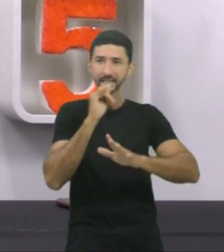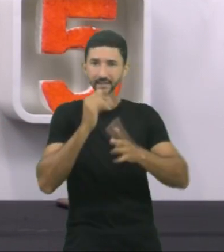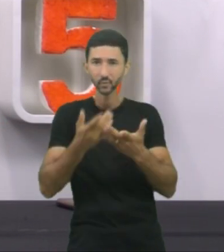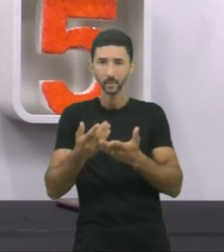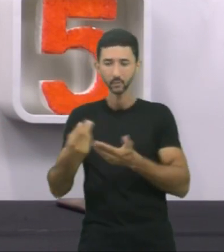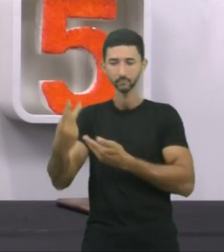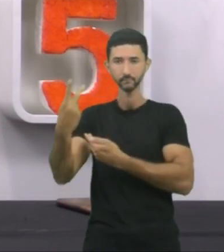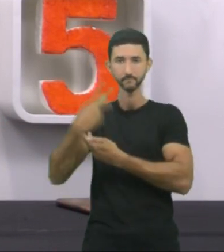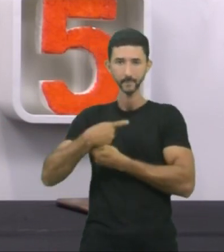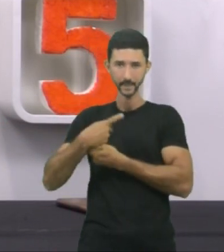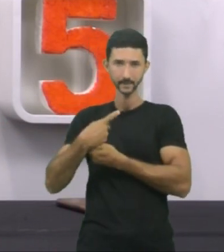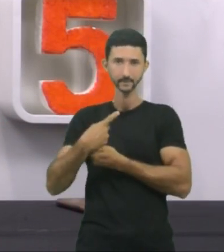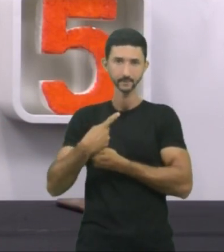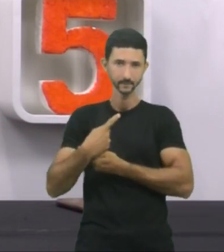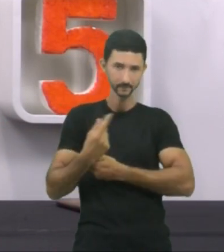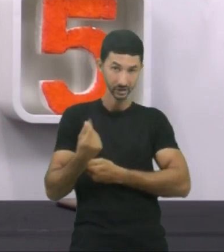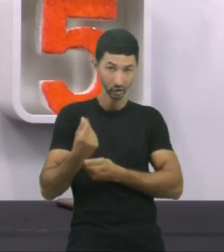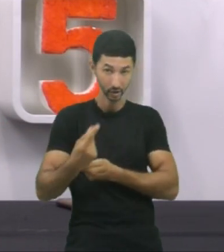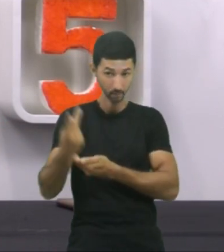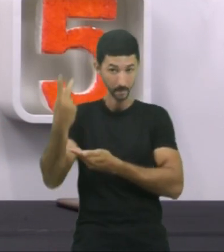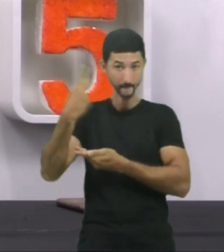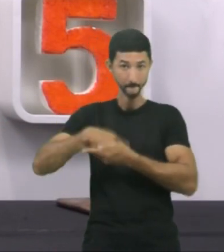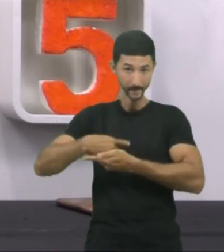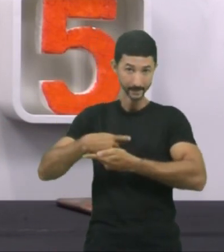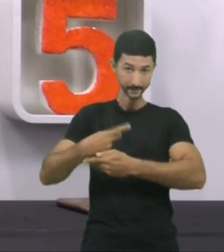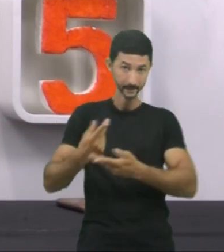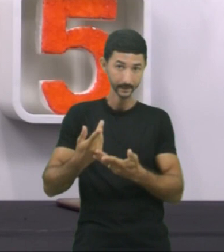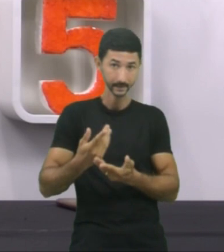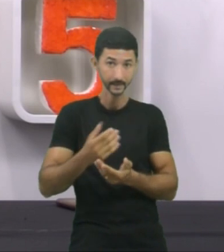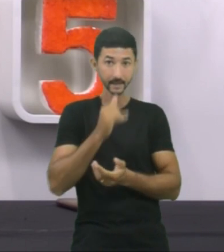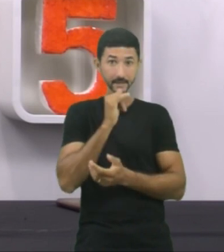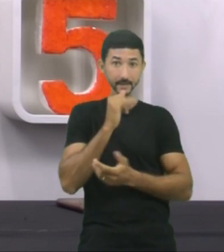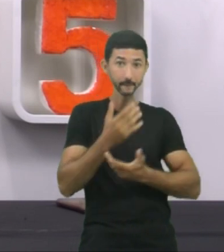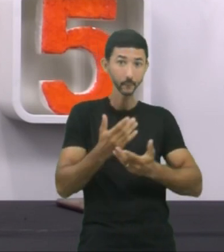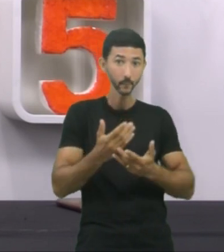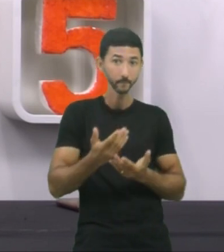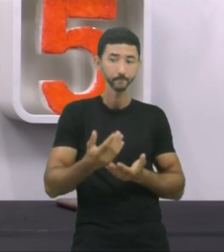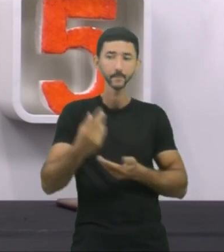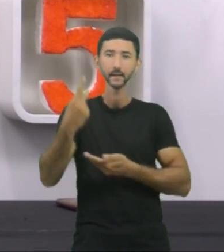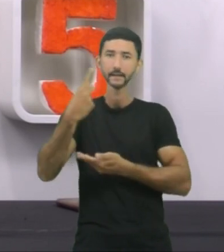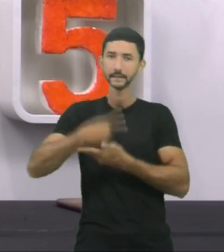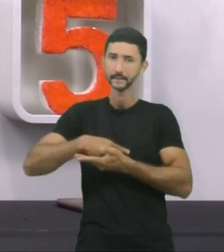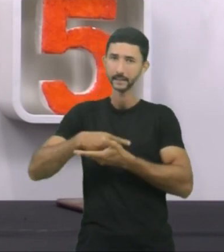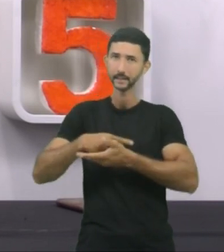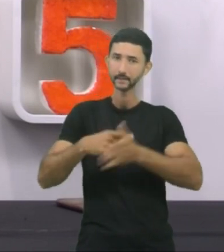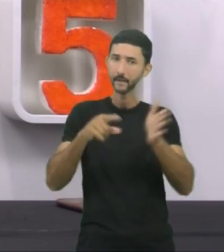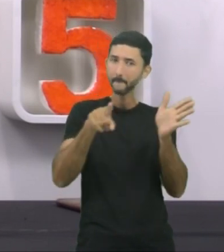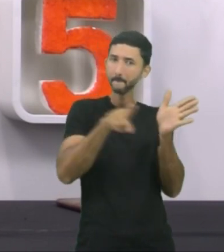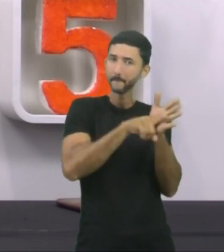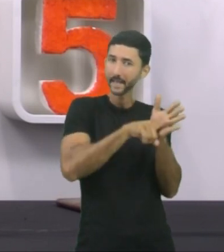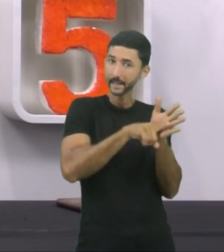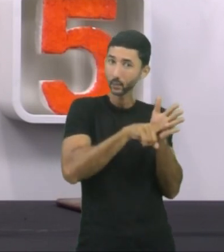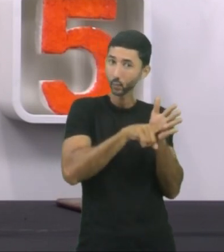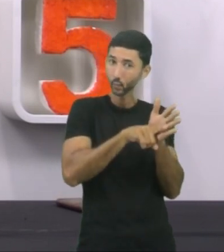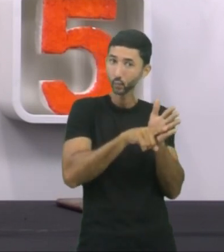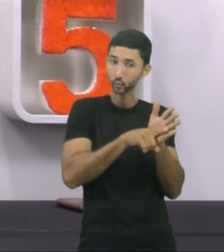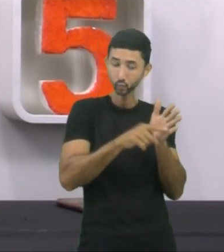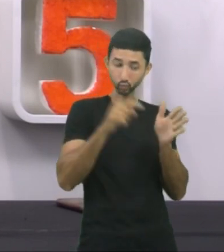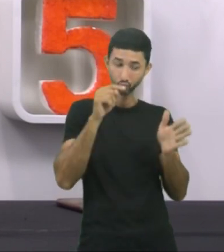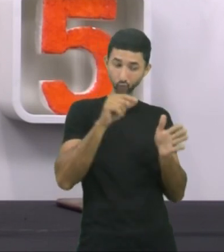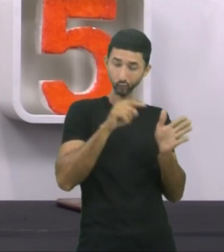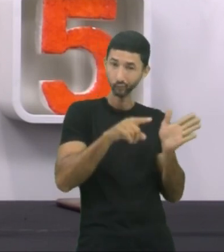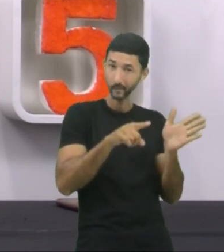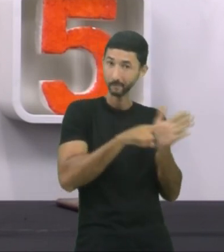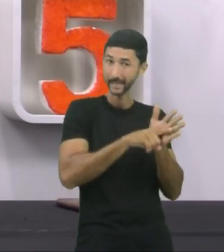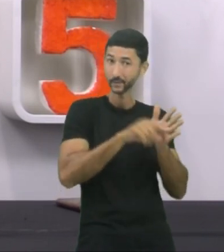te empresta um valor emergencial e ele deixa o número de menos apontando que